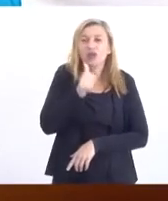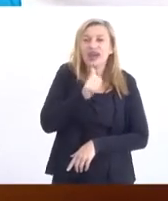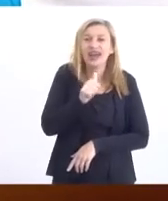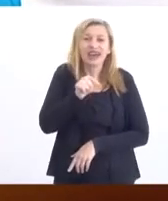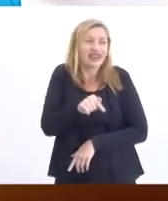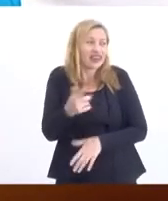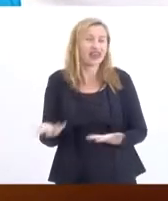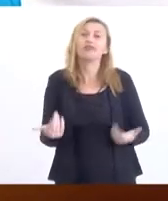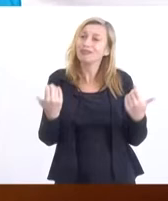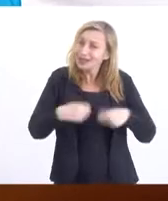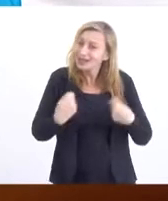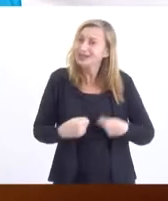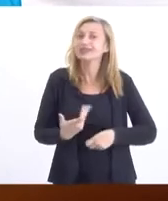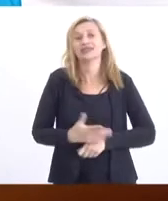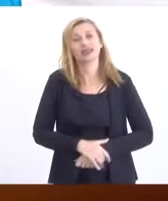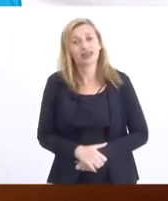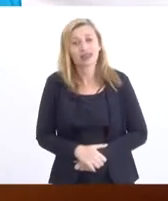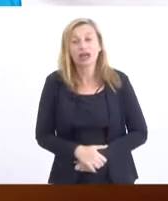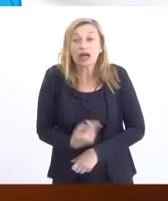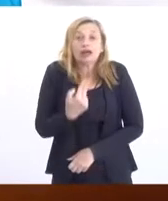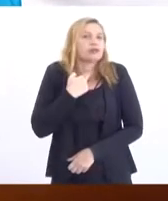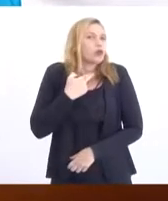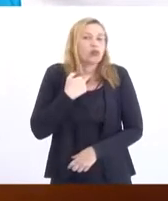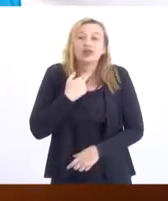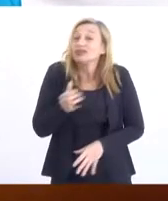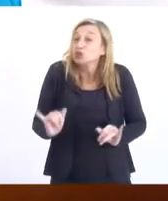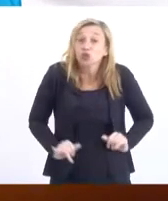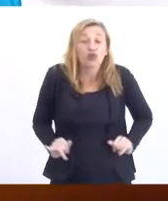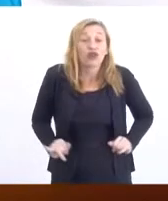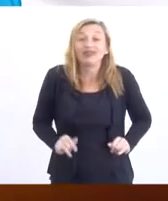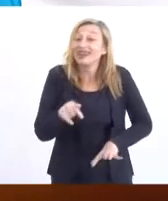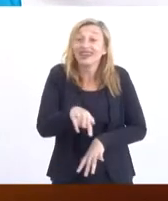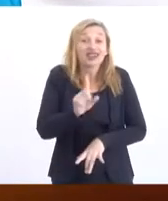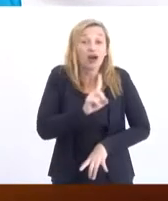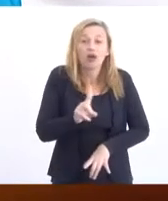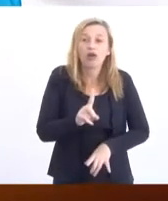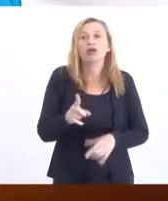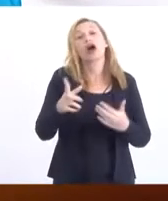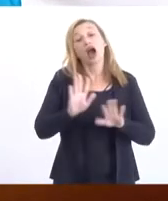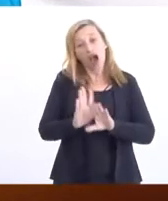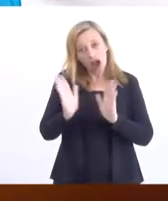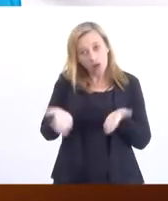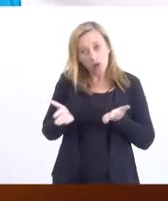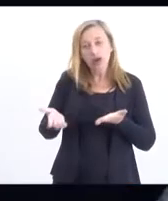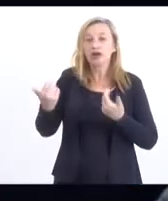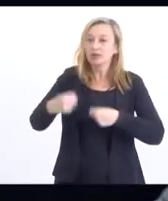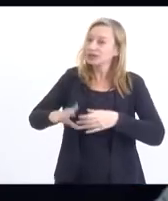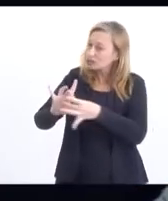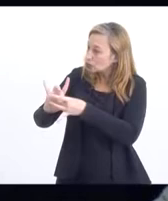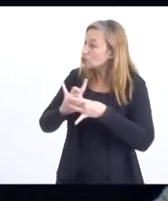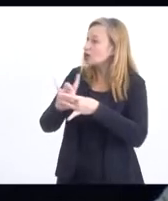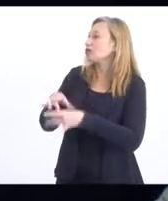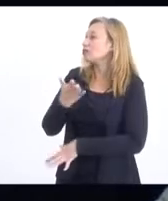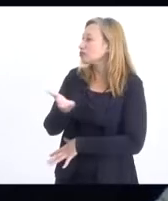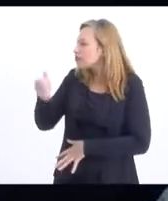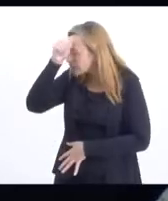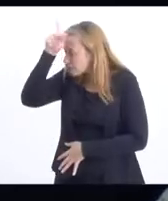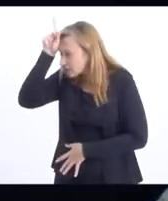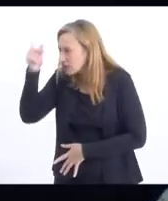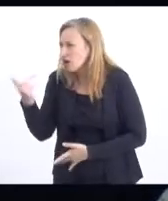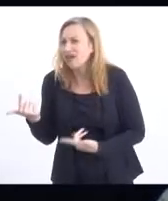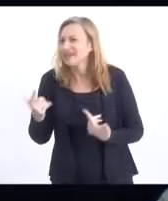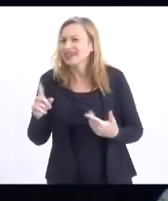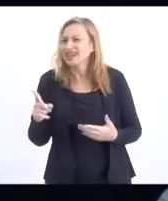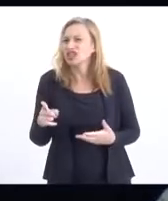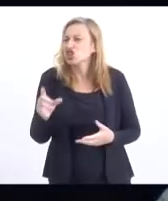assim, Branca. Não podemos ficar sofrendo, não. Agora, precisamos de união, prefeitos. Não adianta